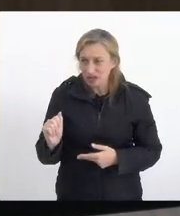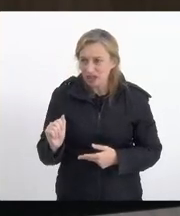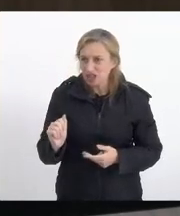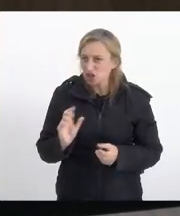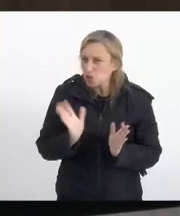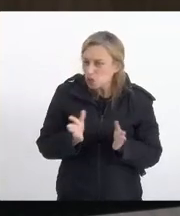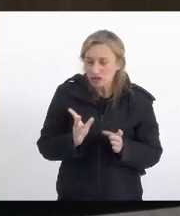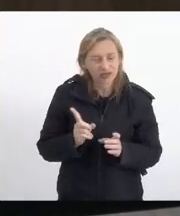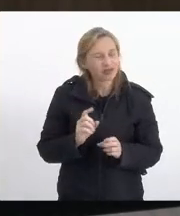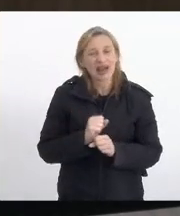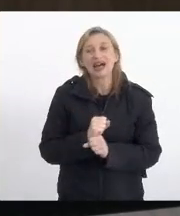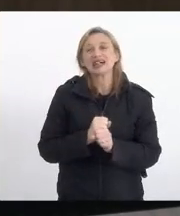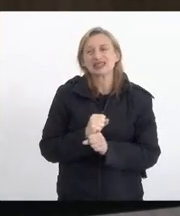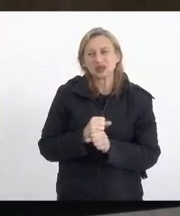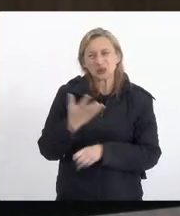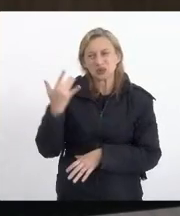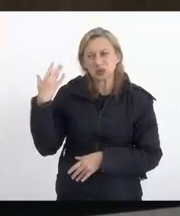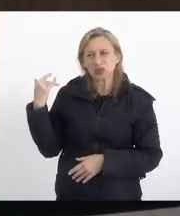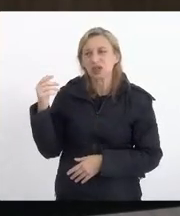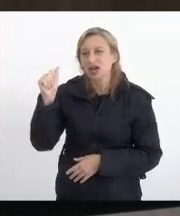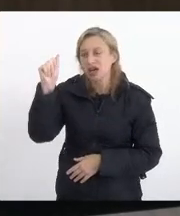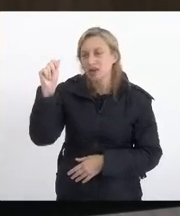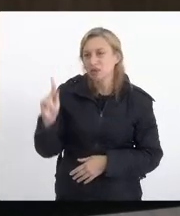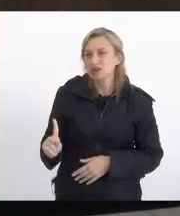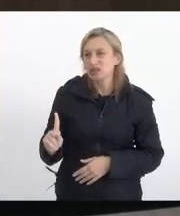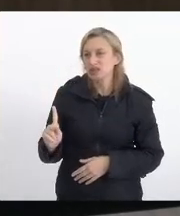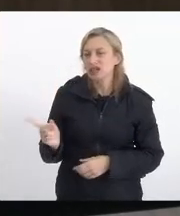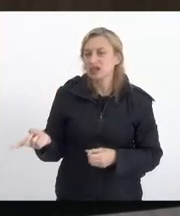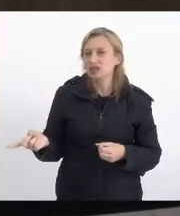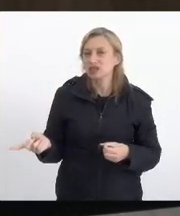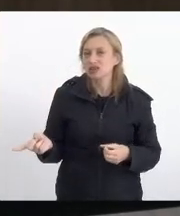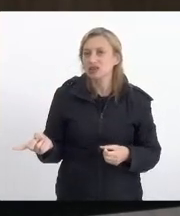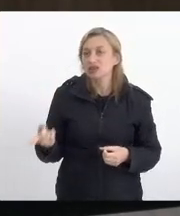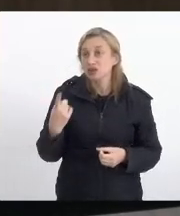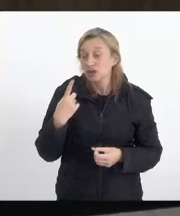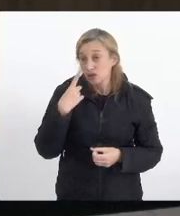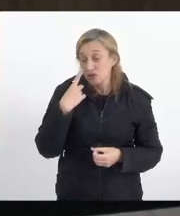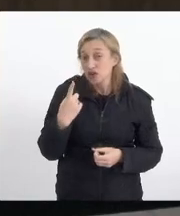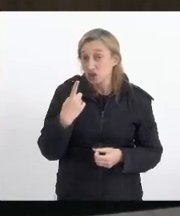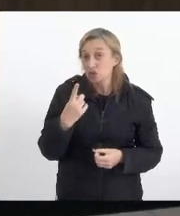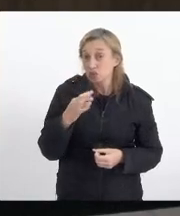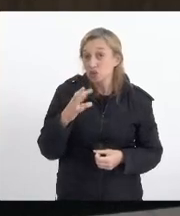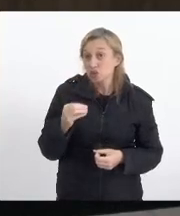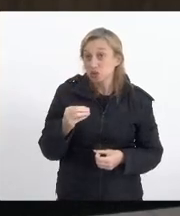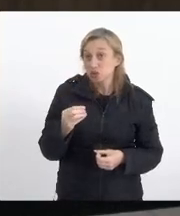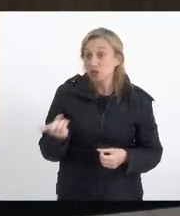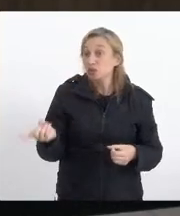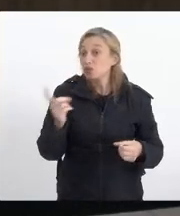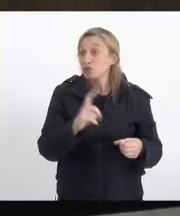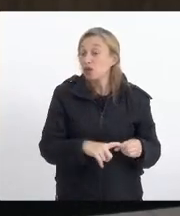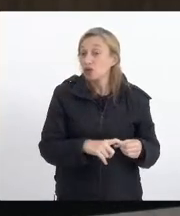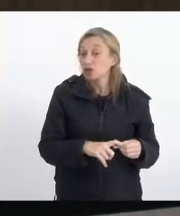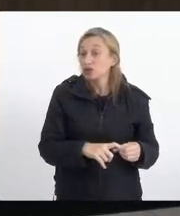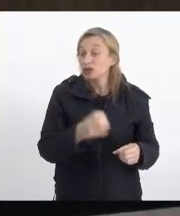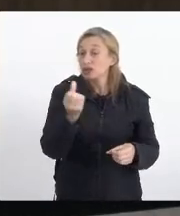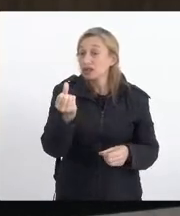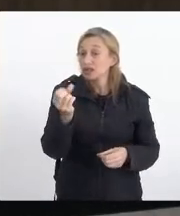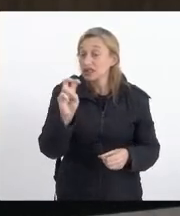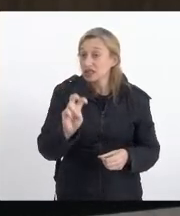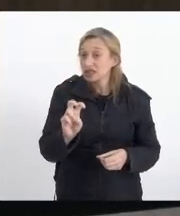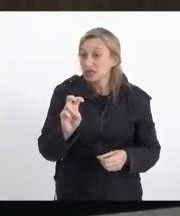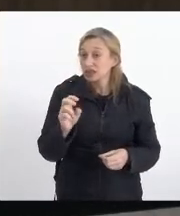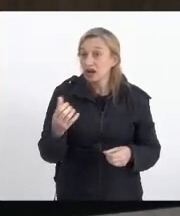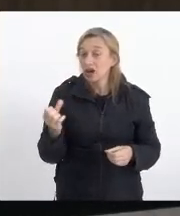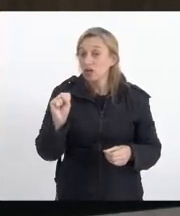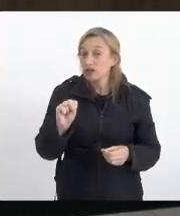anos, que os aposentados estão voltando, eu friso muito isso, estão voltando com 65 a 80